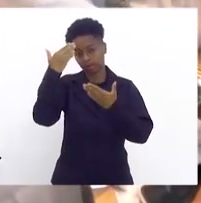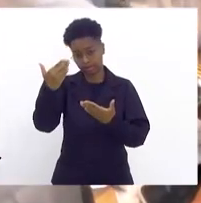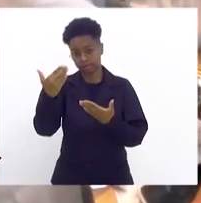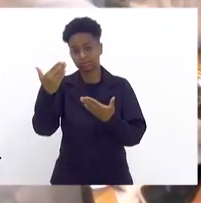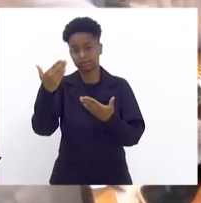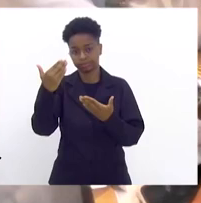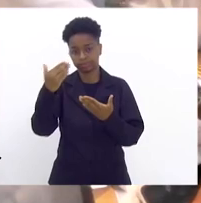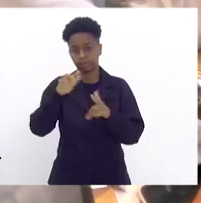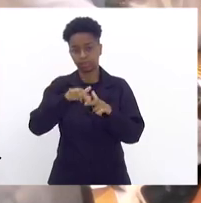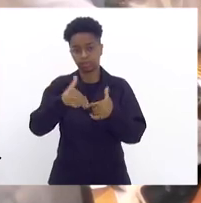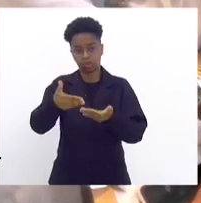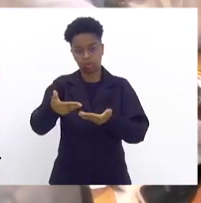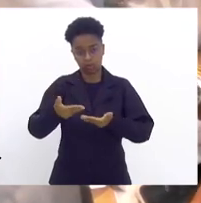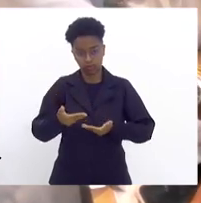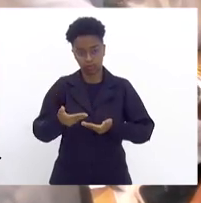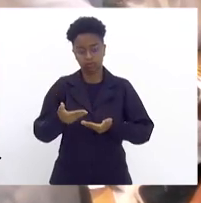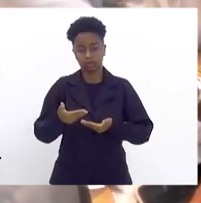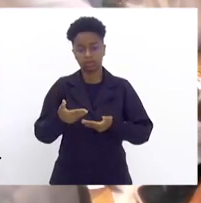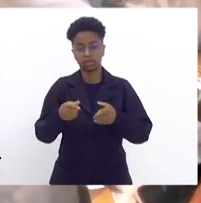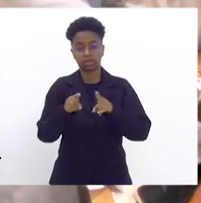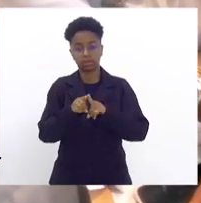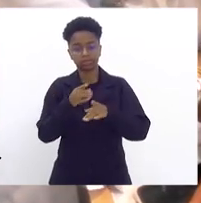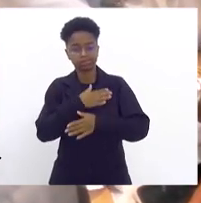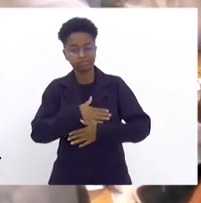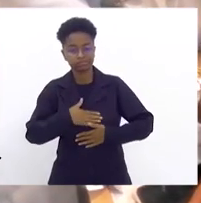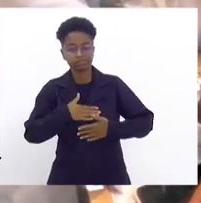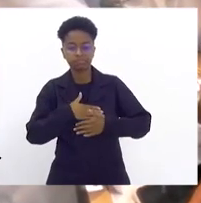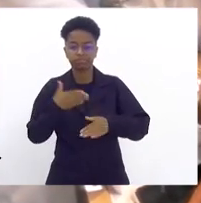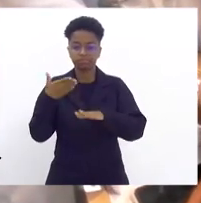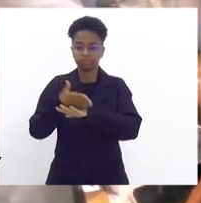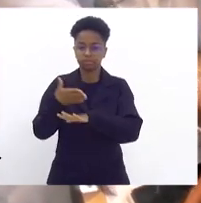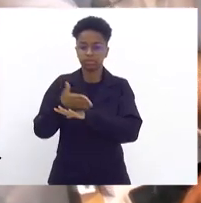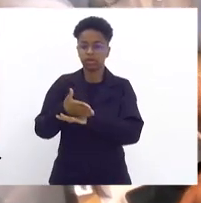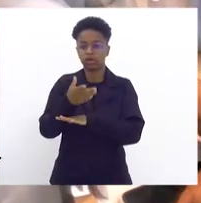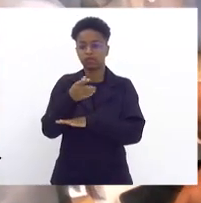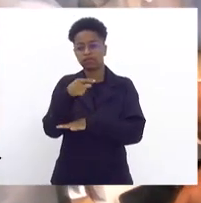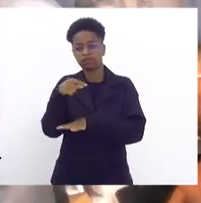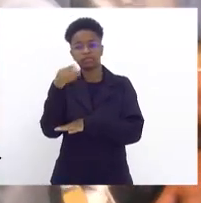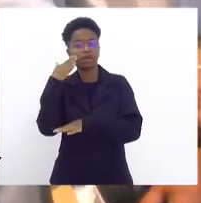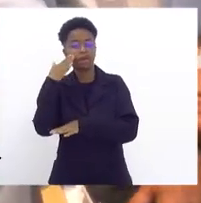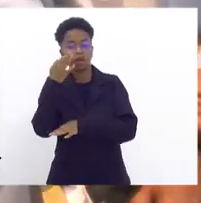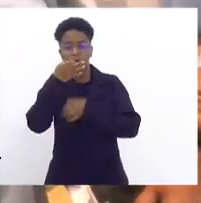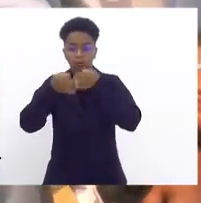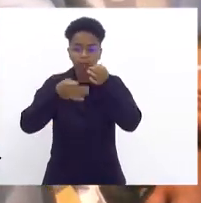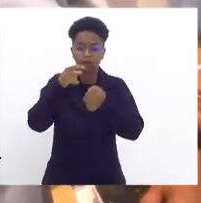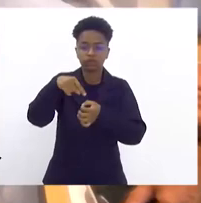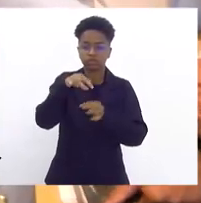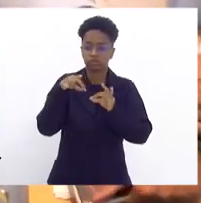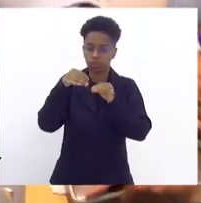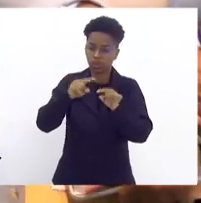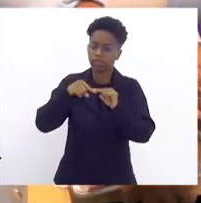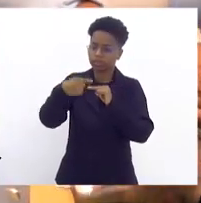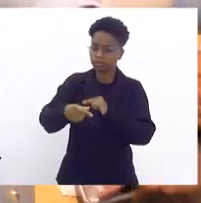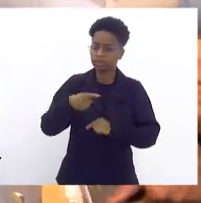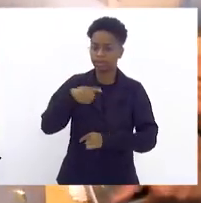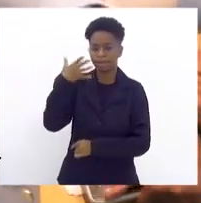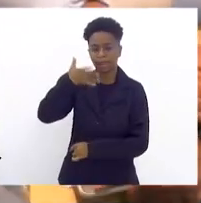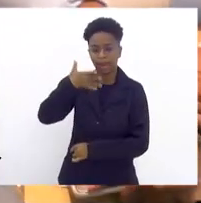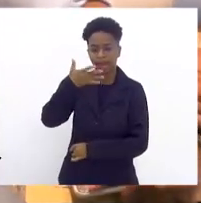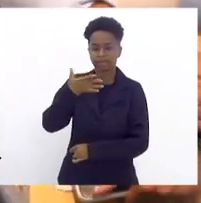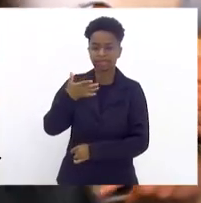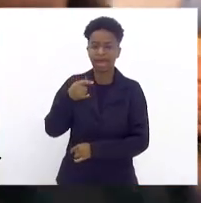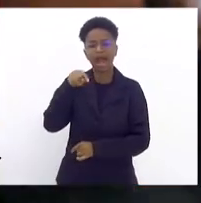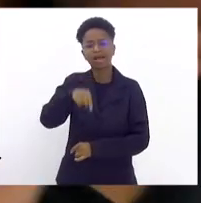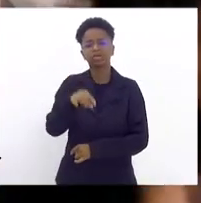o convite assim É uma honra tá aqui ouvir todos e depois viram as palestras né que a gente só tá dando